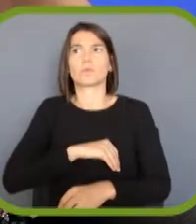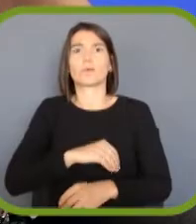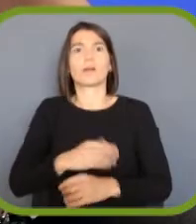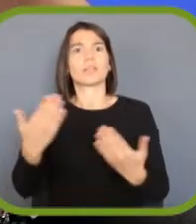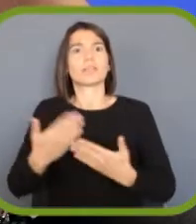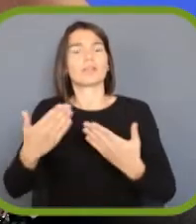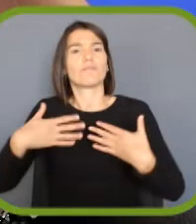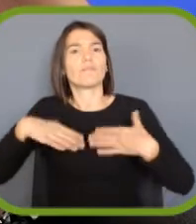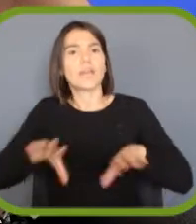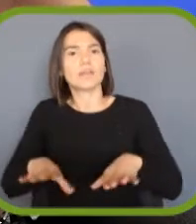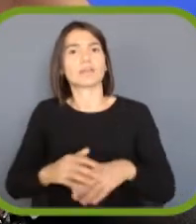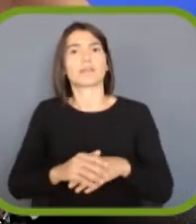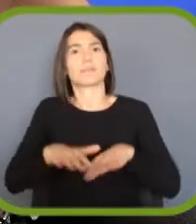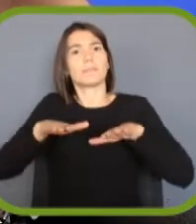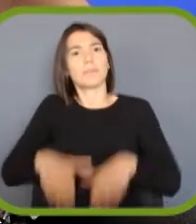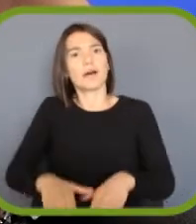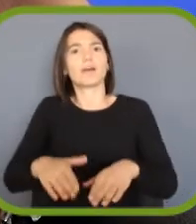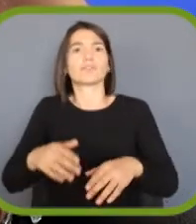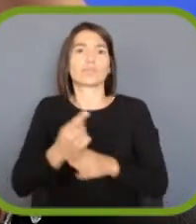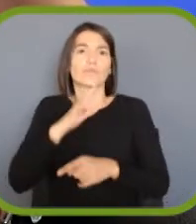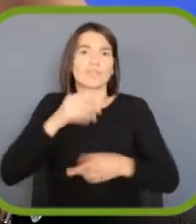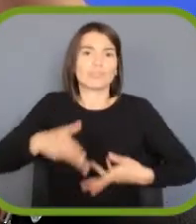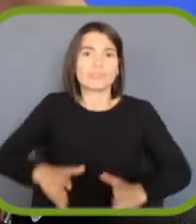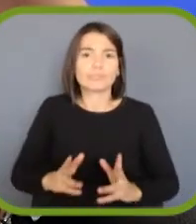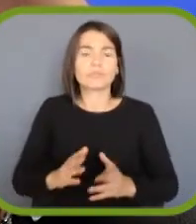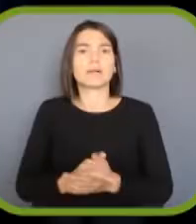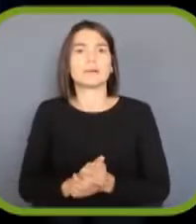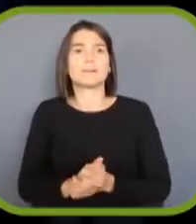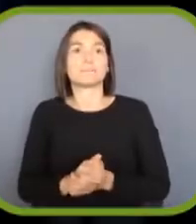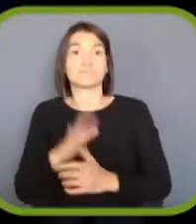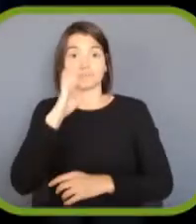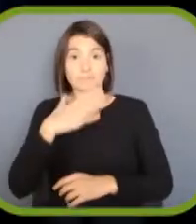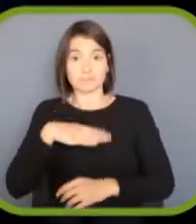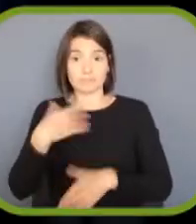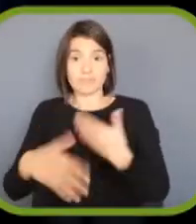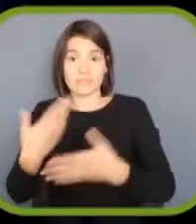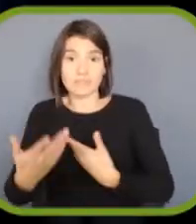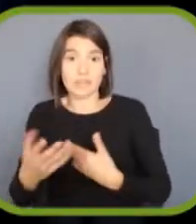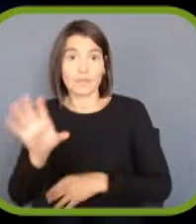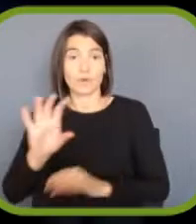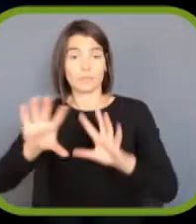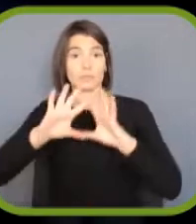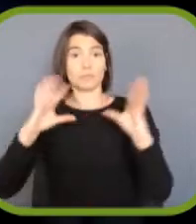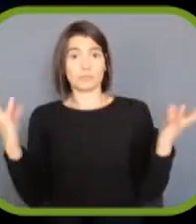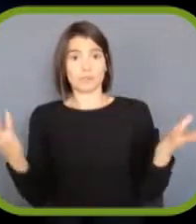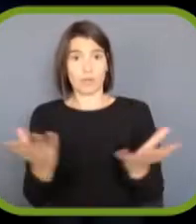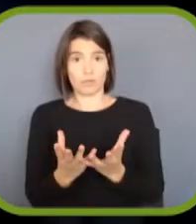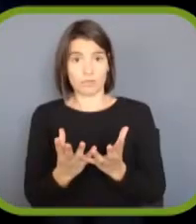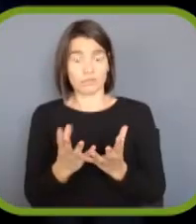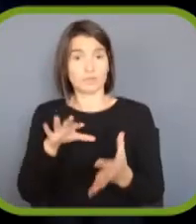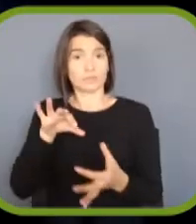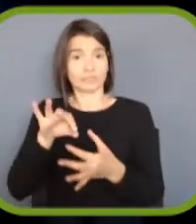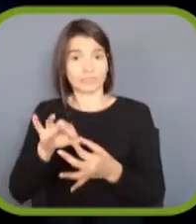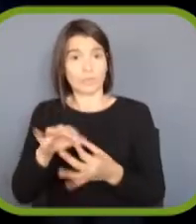salário, dos dias de férias, da licença de paternidade? Se nós quisermos avançar de uma forma mais